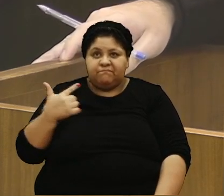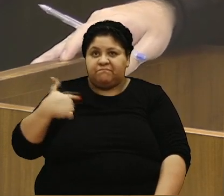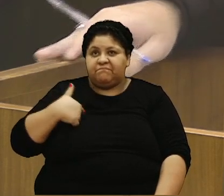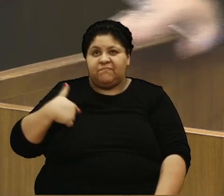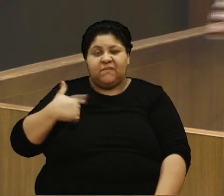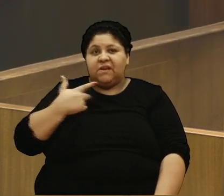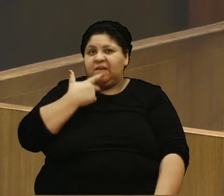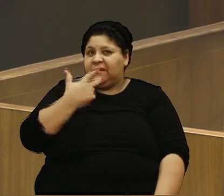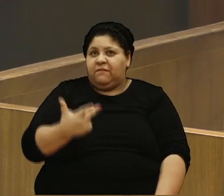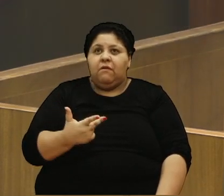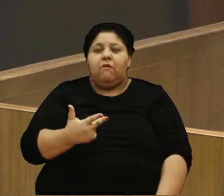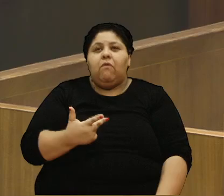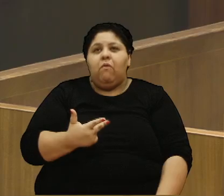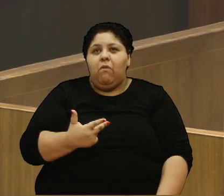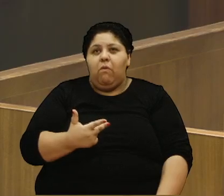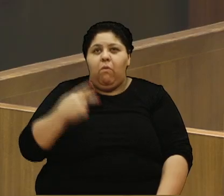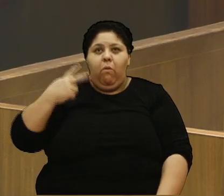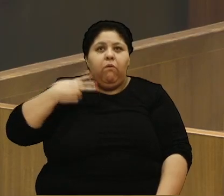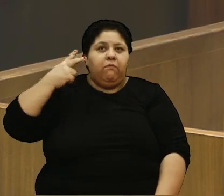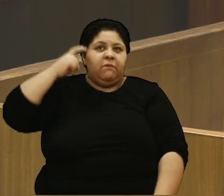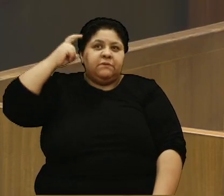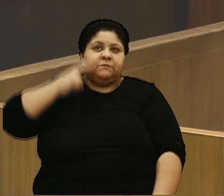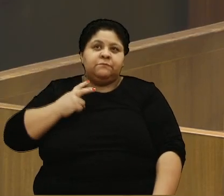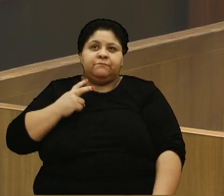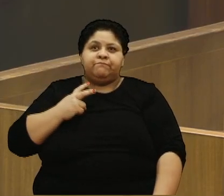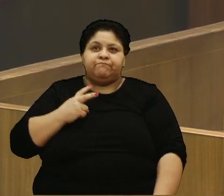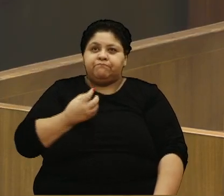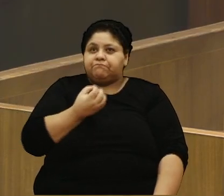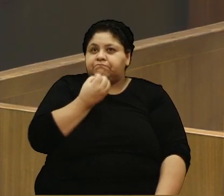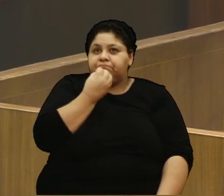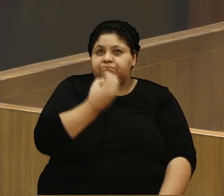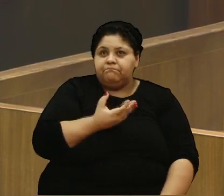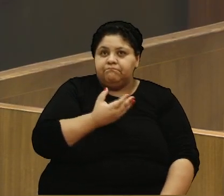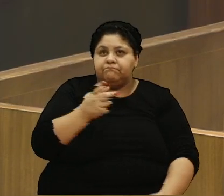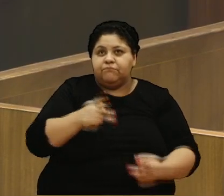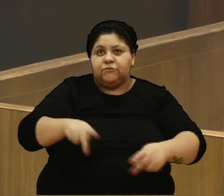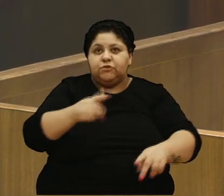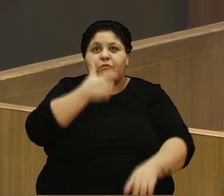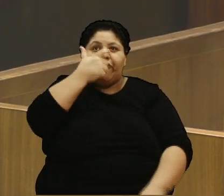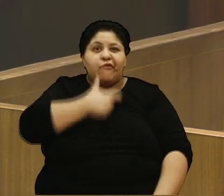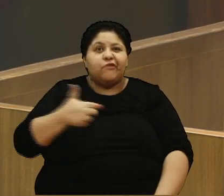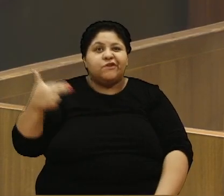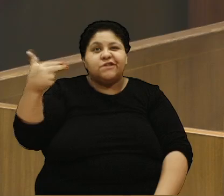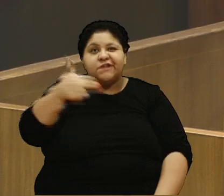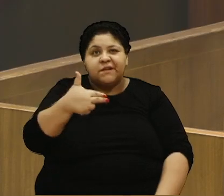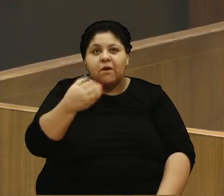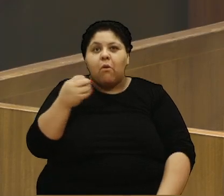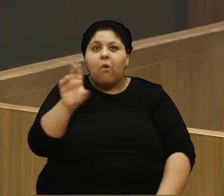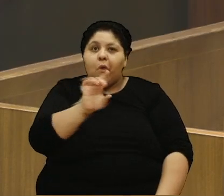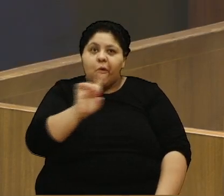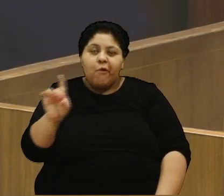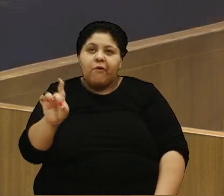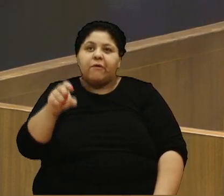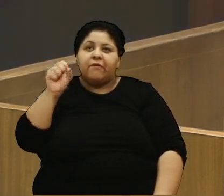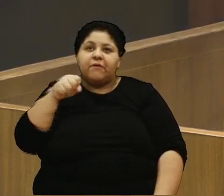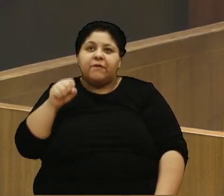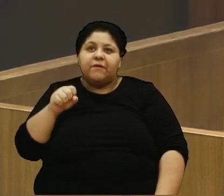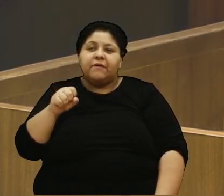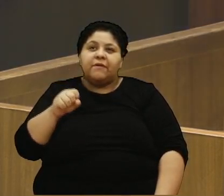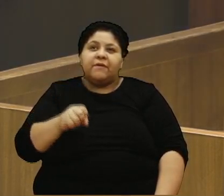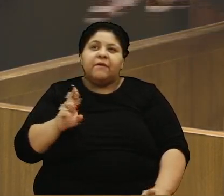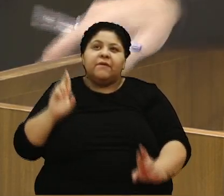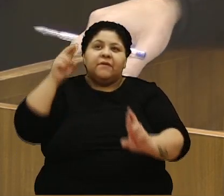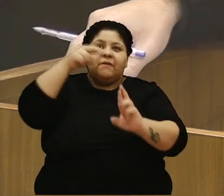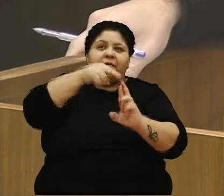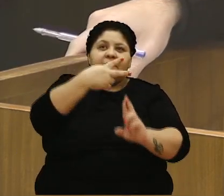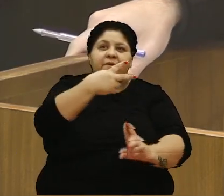falei, né, vereador Daniel, não é eu que falei o que é bom, o que o povo acha das armas ou não. E sim um referendo lá em 2003, onde foi a